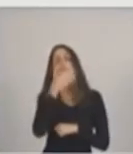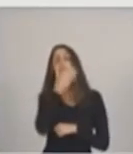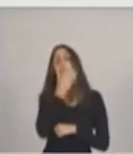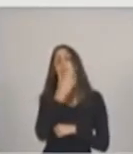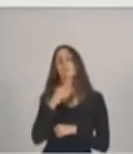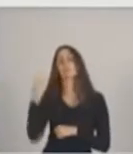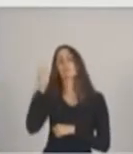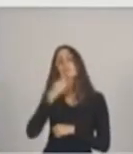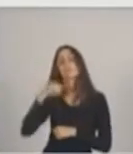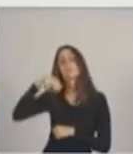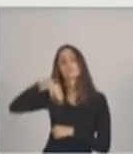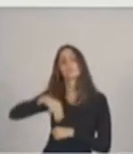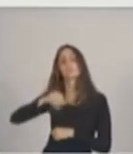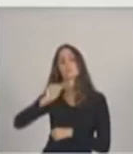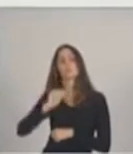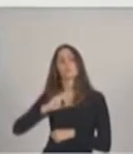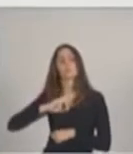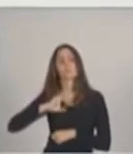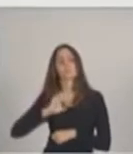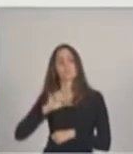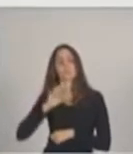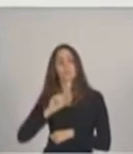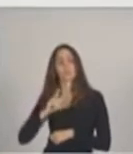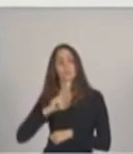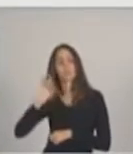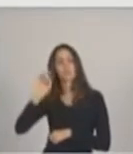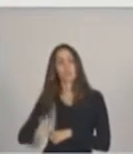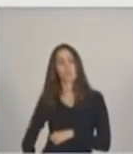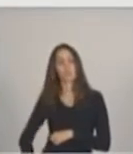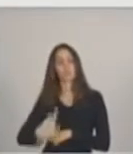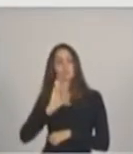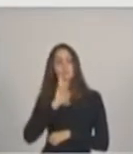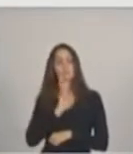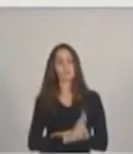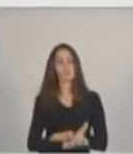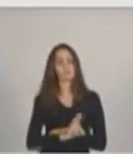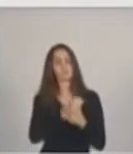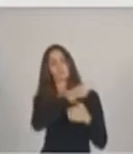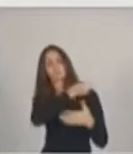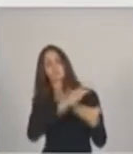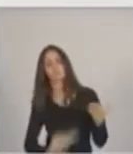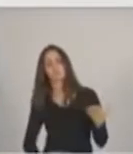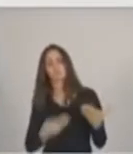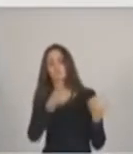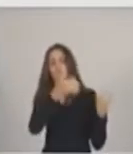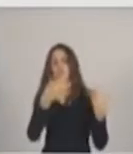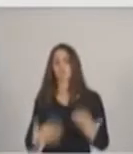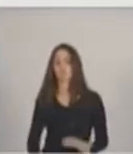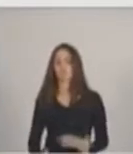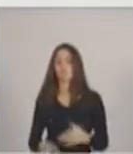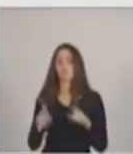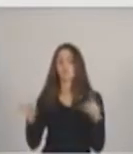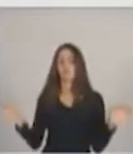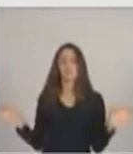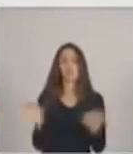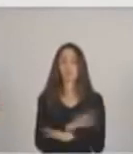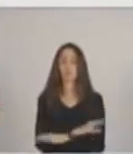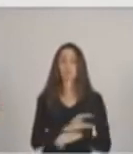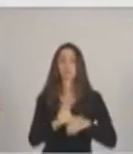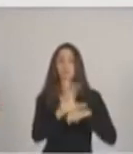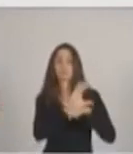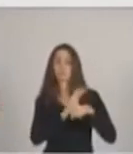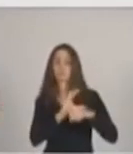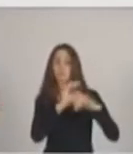Santos tem todo o direito de emitir o seu parecer, é o seu pensamento. Mas a sua conclusão foi pela